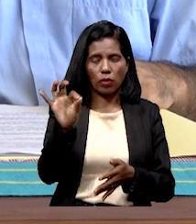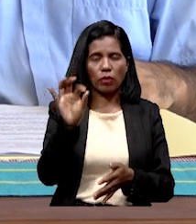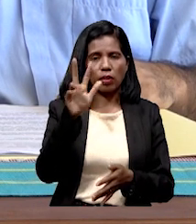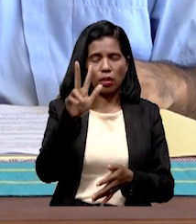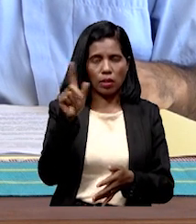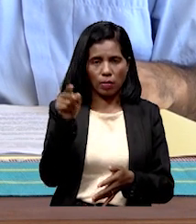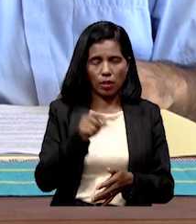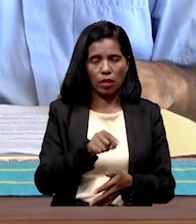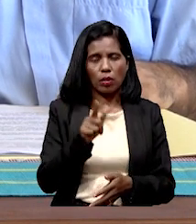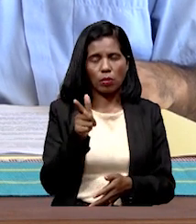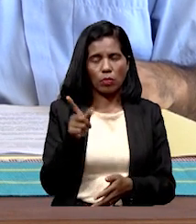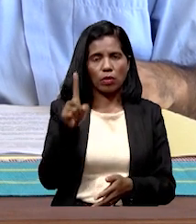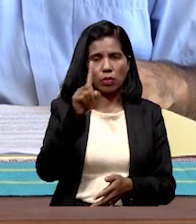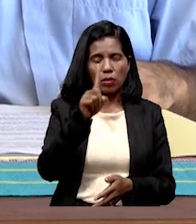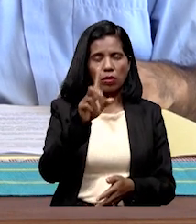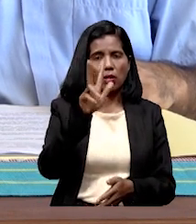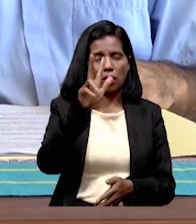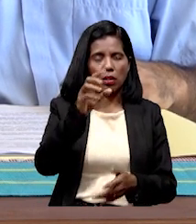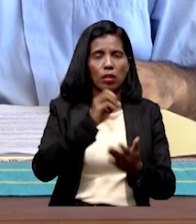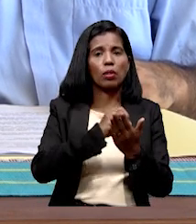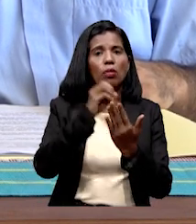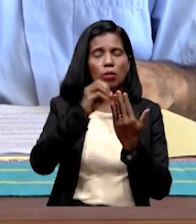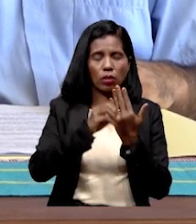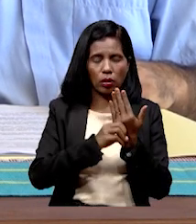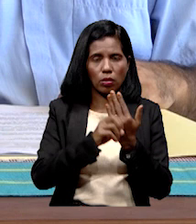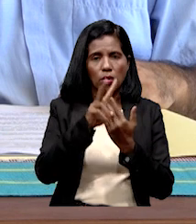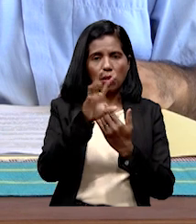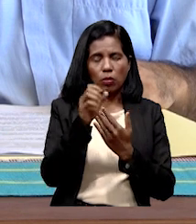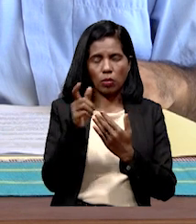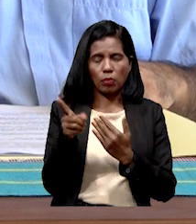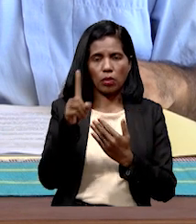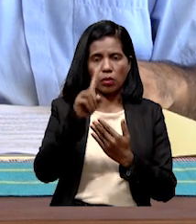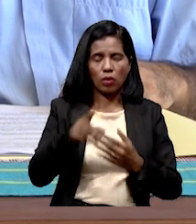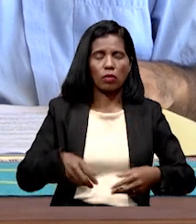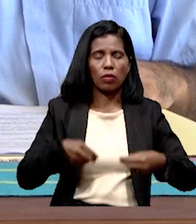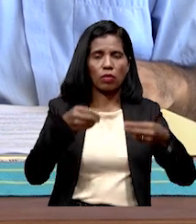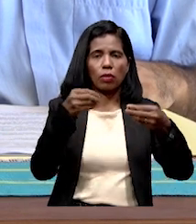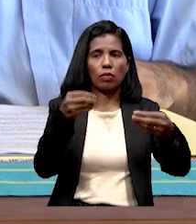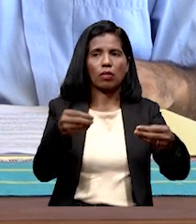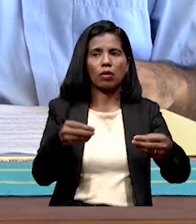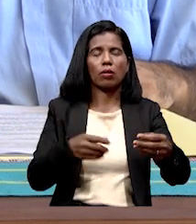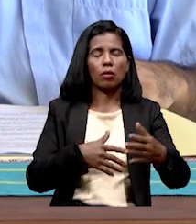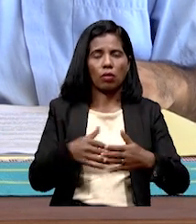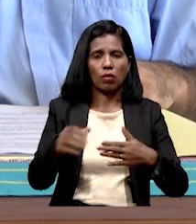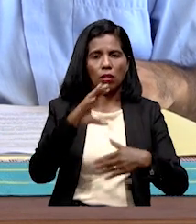3593/21, 13 de outubro de 2021, fovania conforme